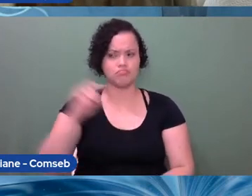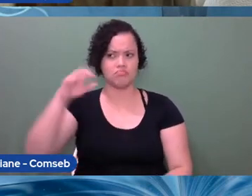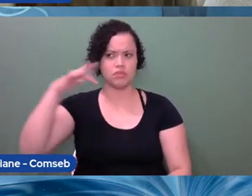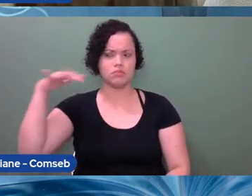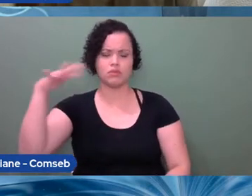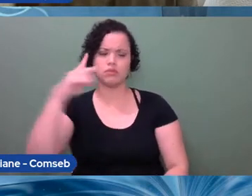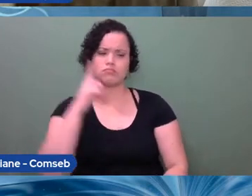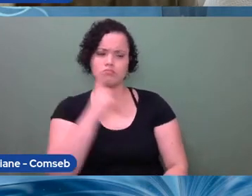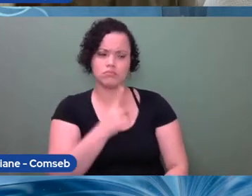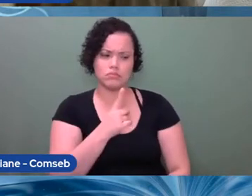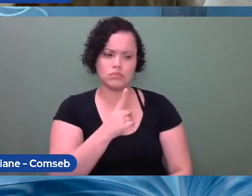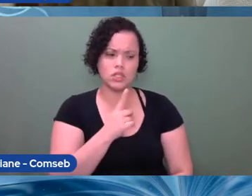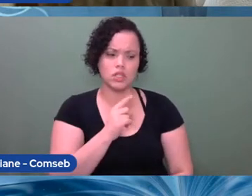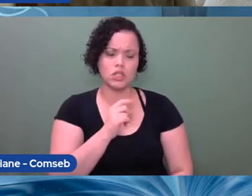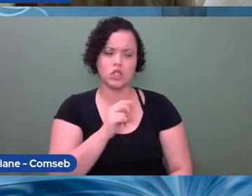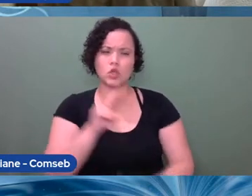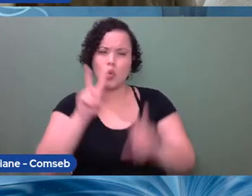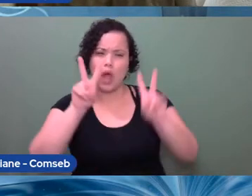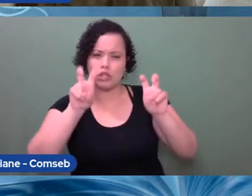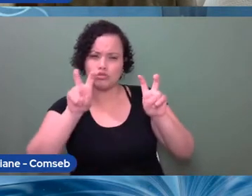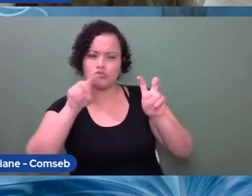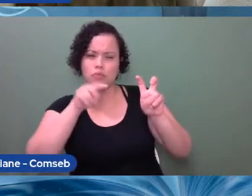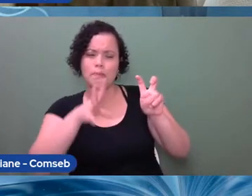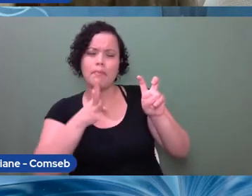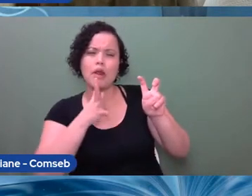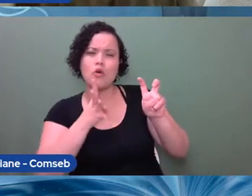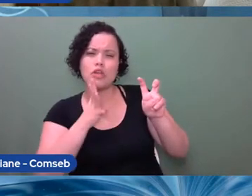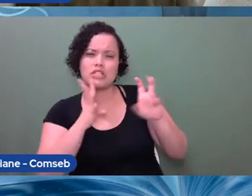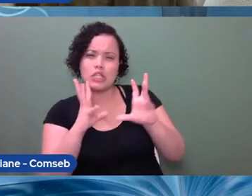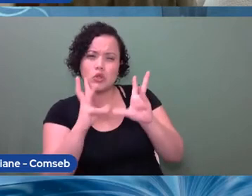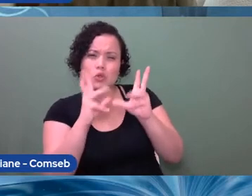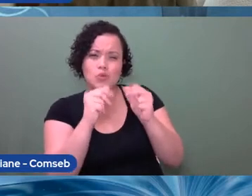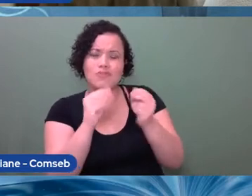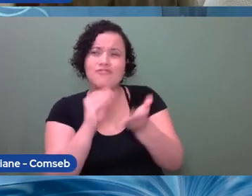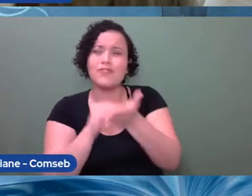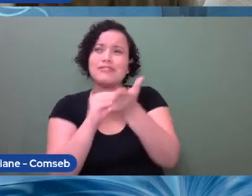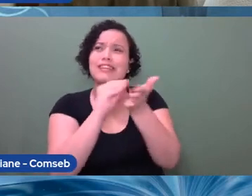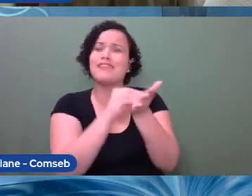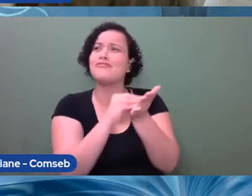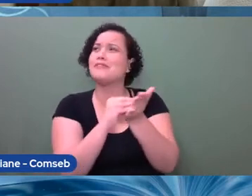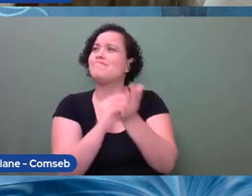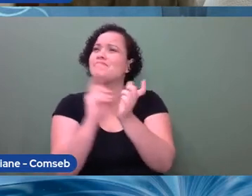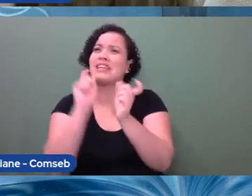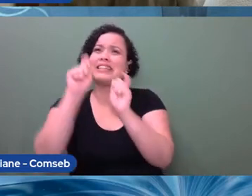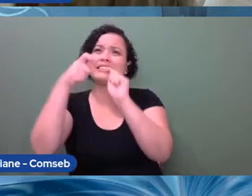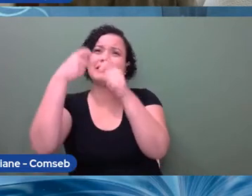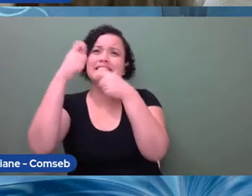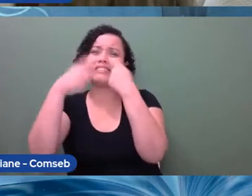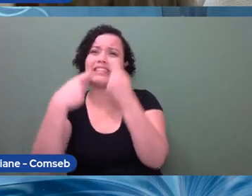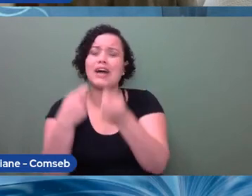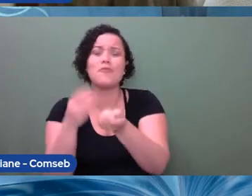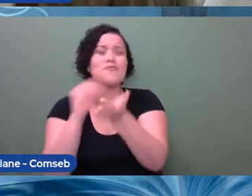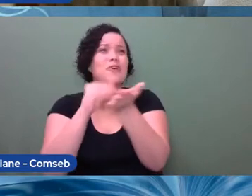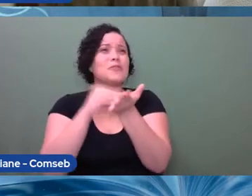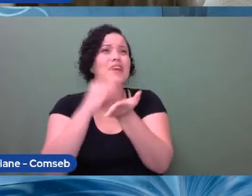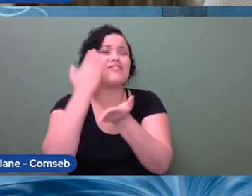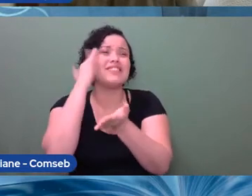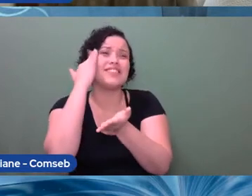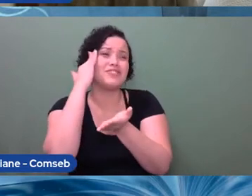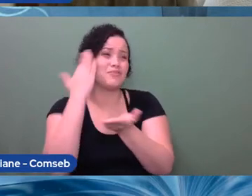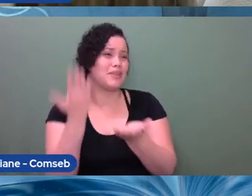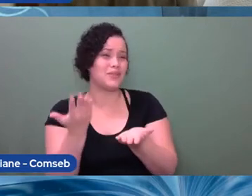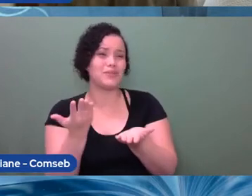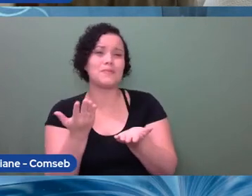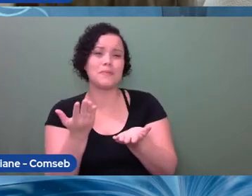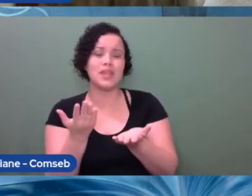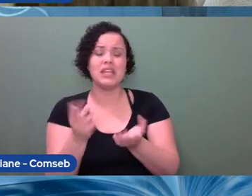o assunto para se conhecer tudo faltam palavras, falta entendimento. Isso é muito importante. Então, o